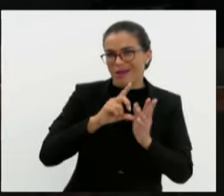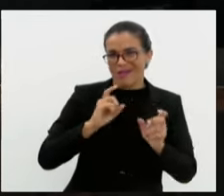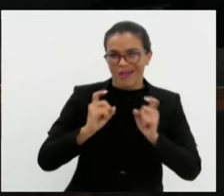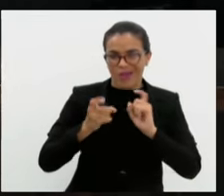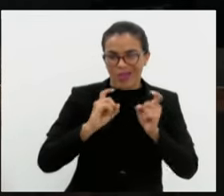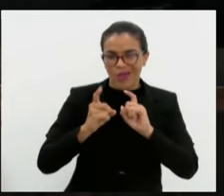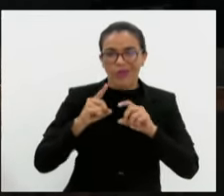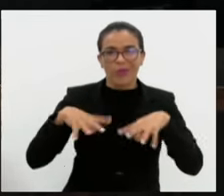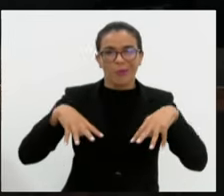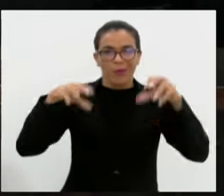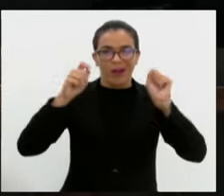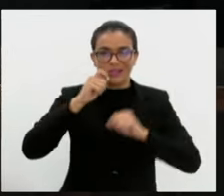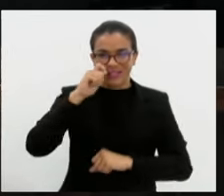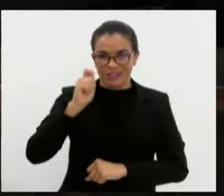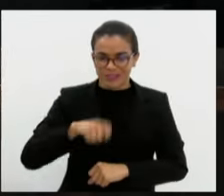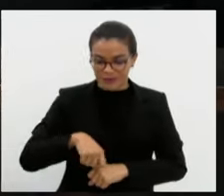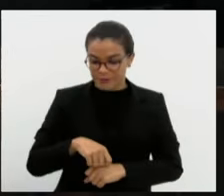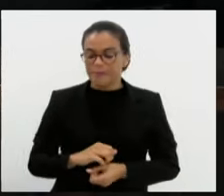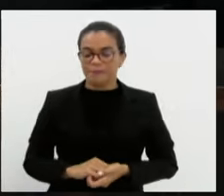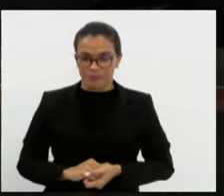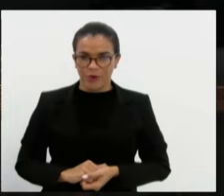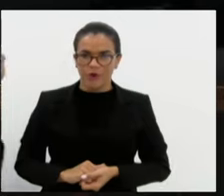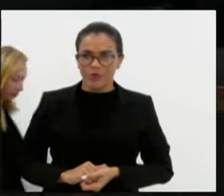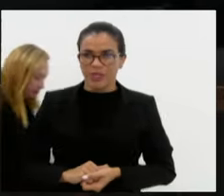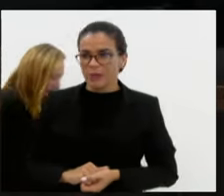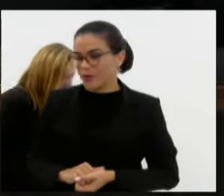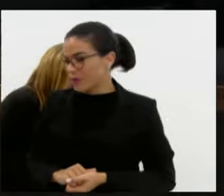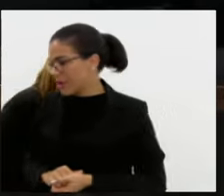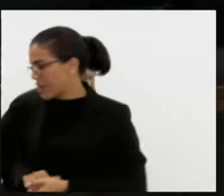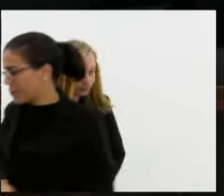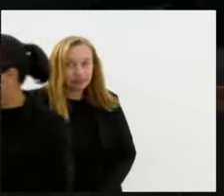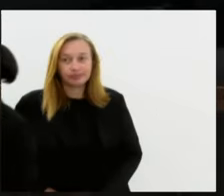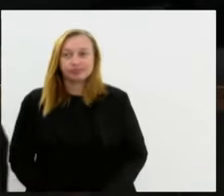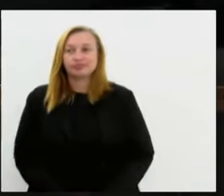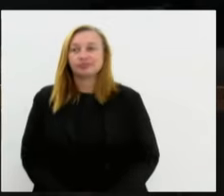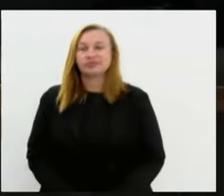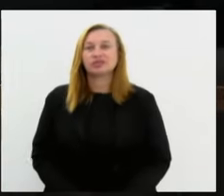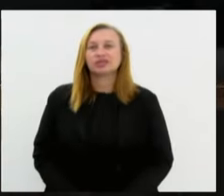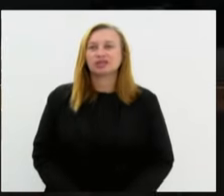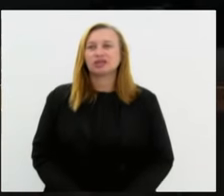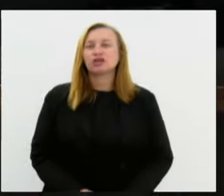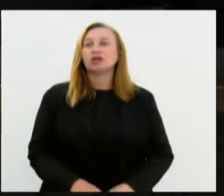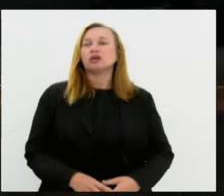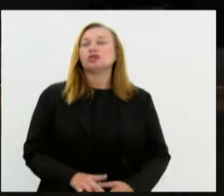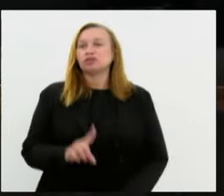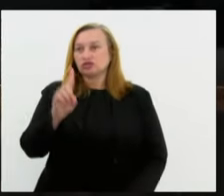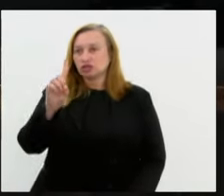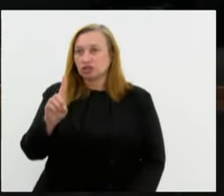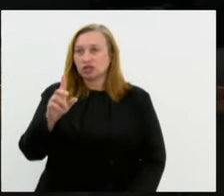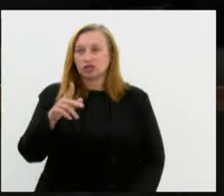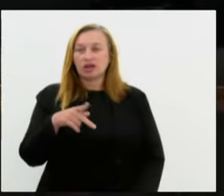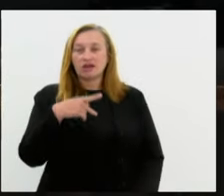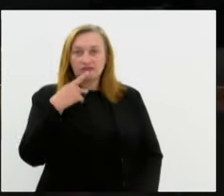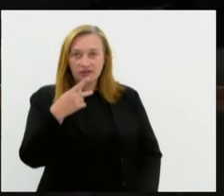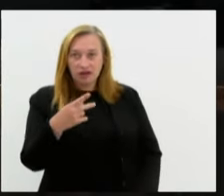no Tiradentes, vamos tentar ser um pouco mais célere, claro, não impedindo o direito à palavra de ninguém. Ao final, cada